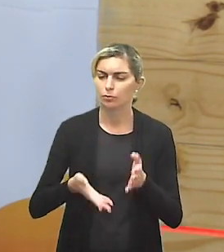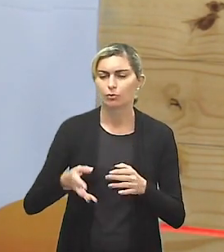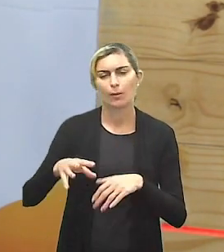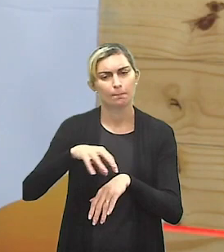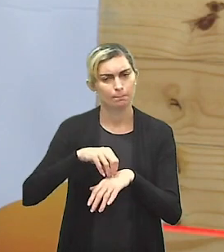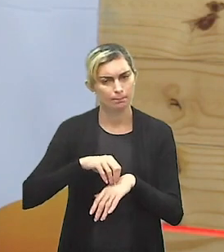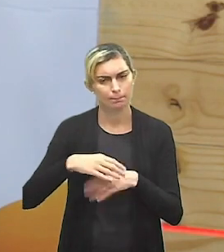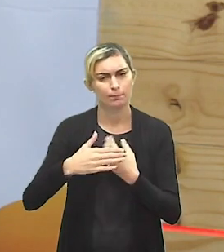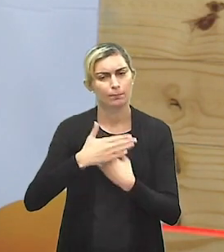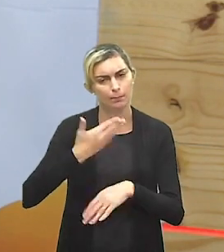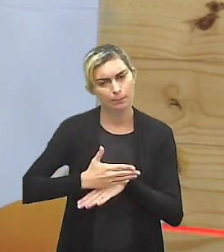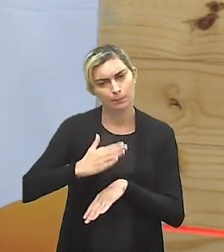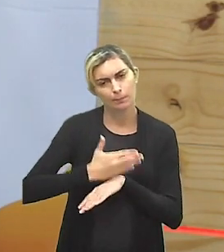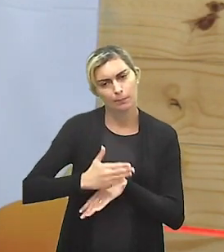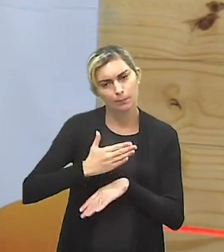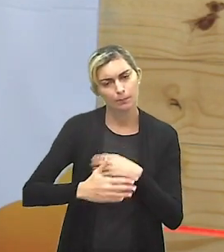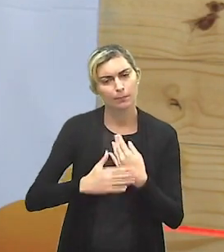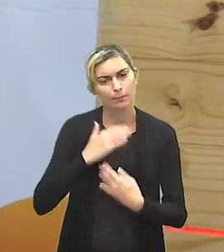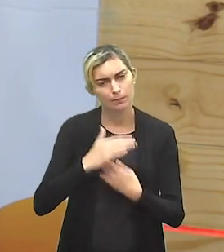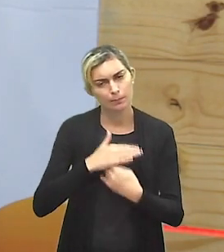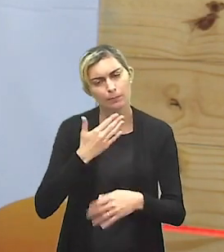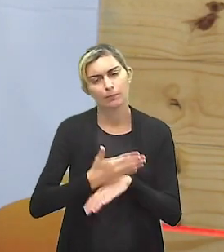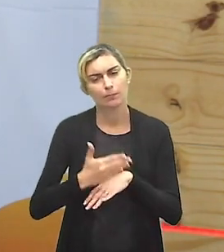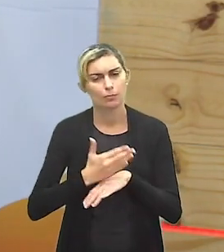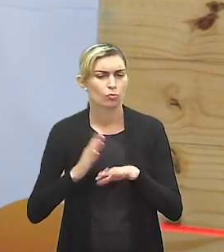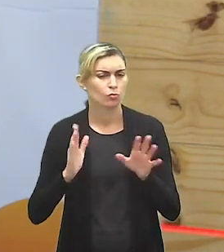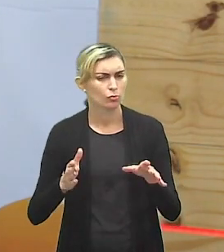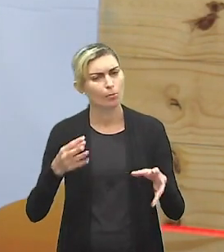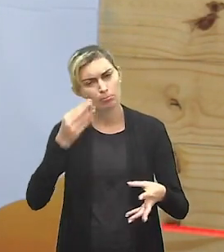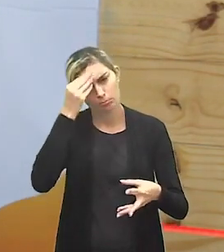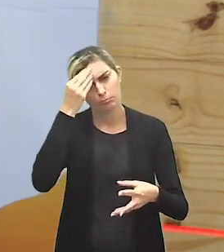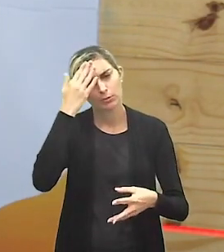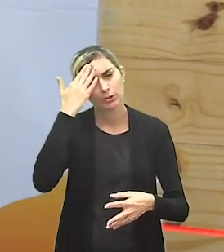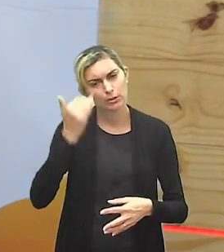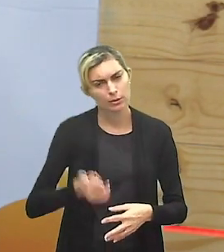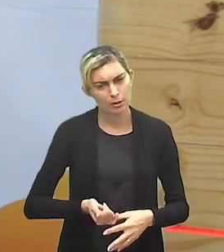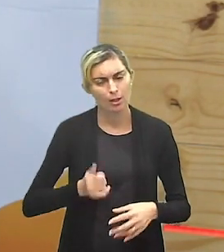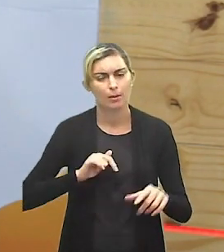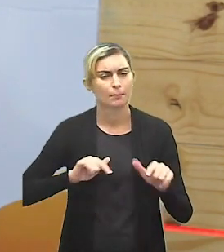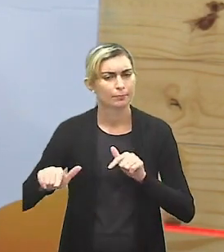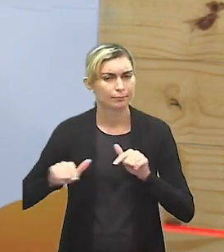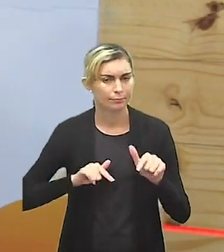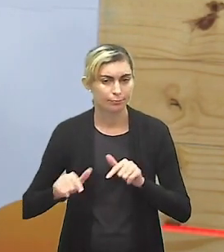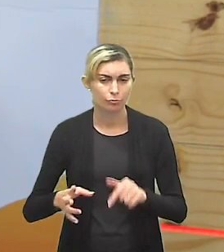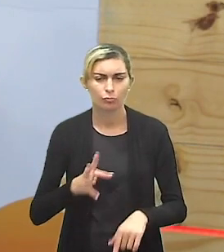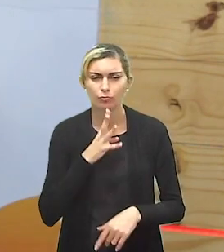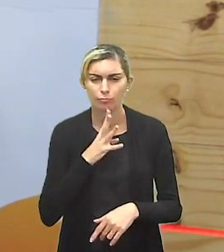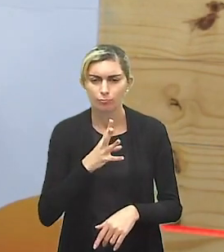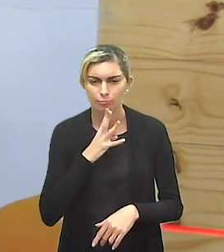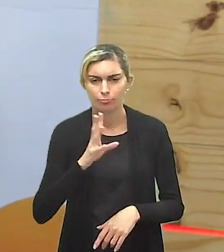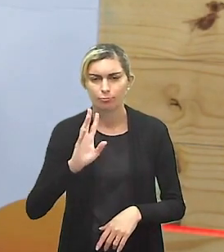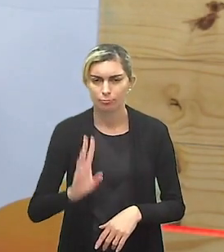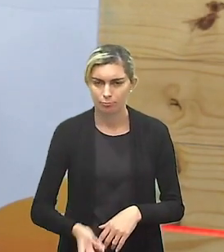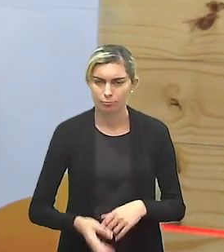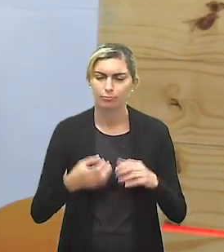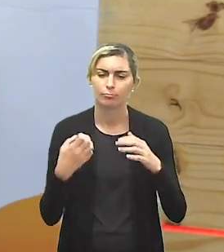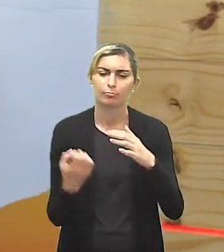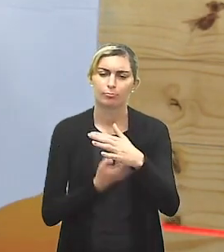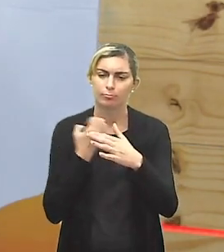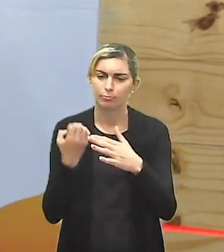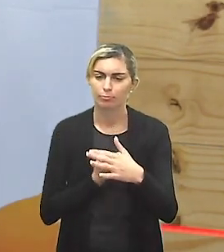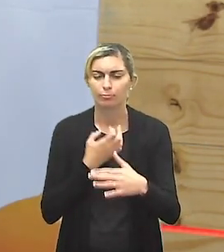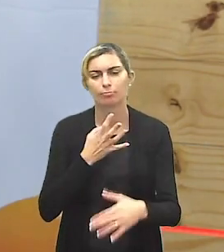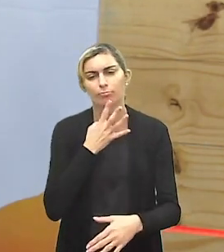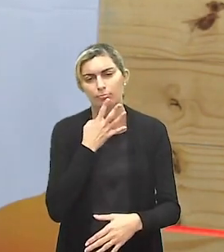recebeu esse treinamento, que ele já está de posse da função dele, que ele já está familiarizado com a organização, que